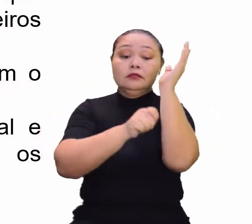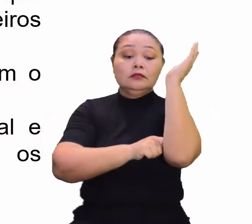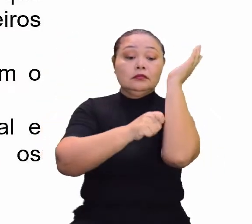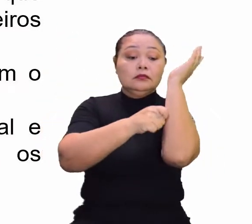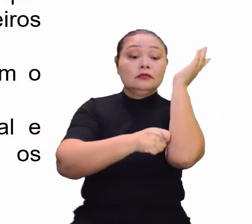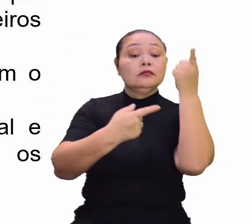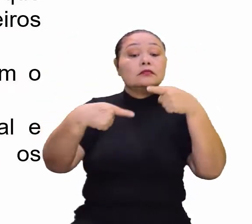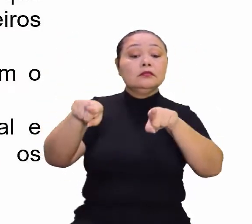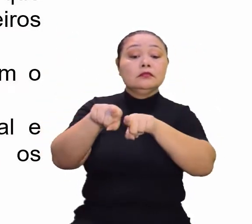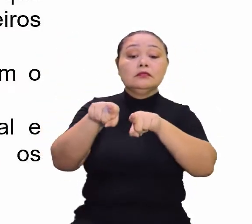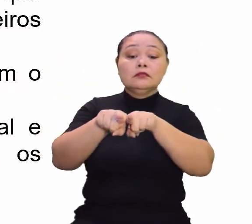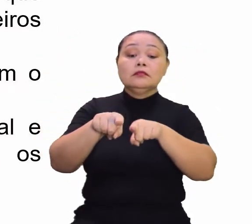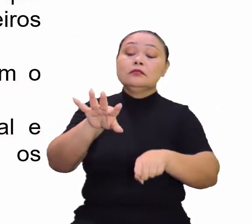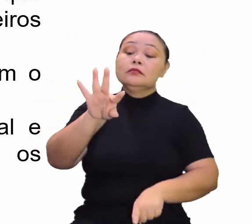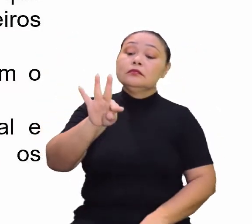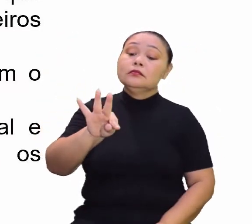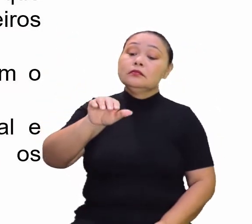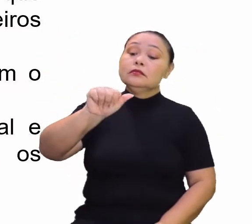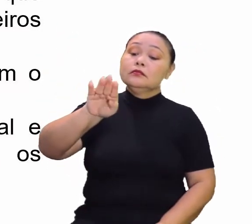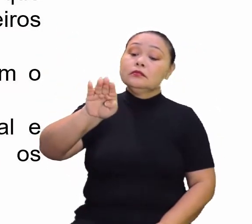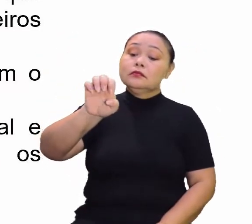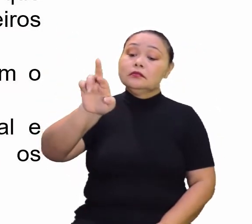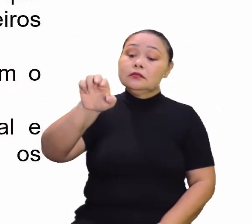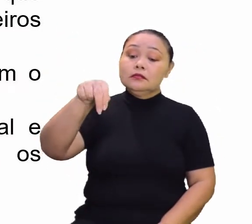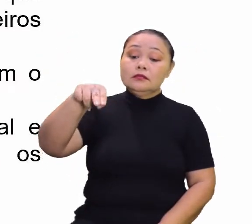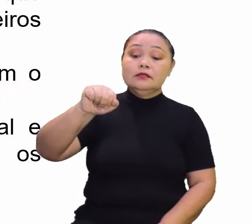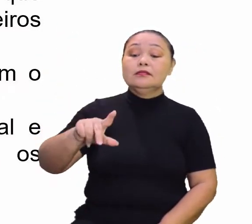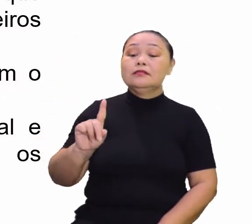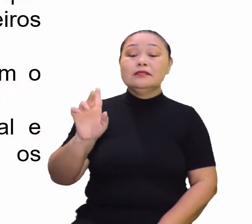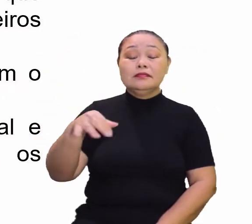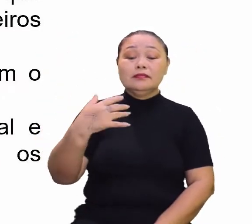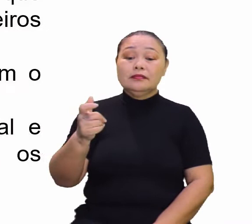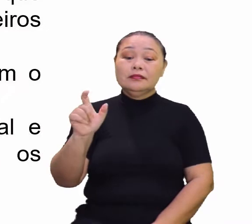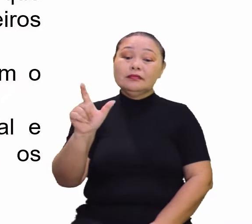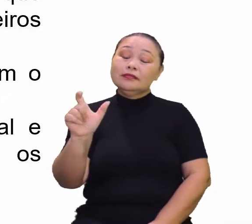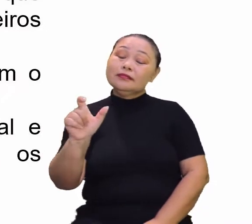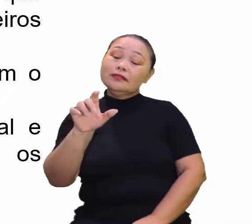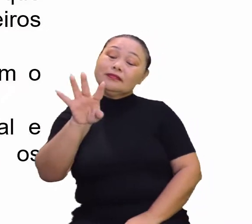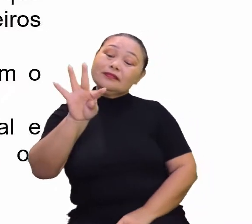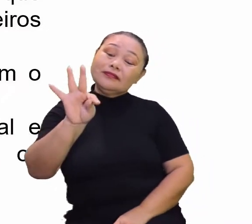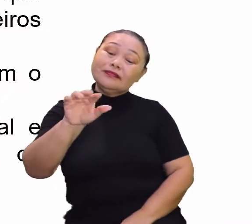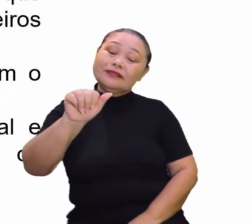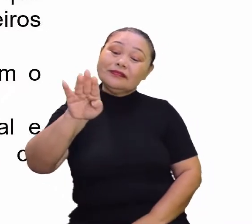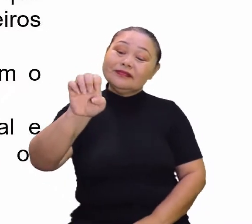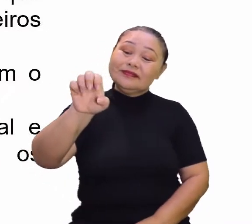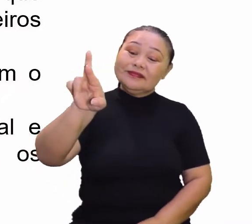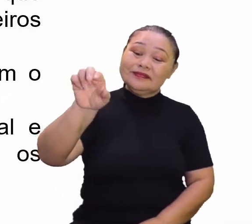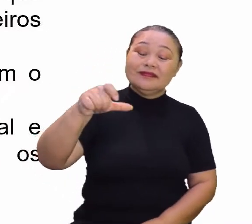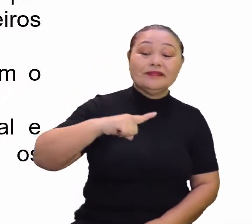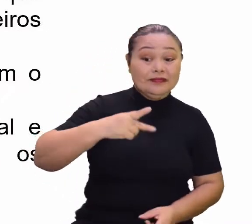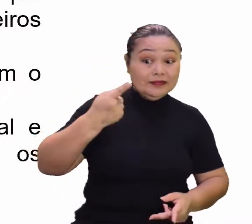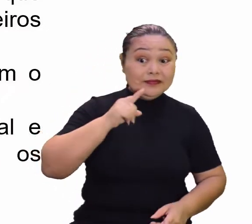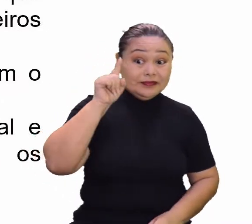seringais, também conhecidas como taberna. Rogério, falar em taberna, tu já foi em alguma taberna? Já. Já? Tu já, chegou